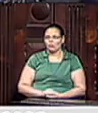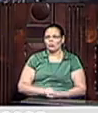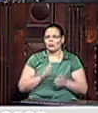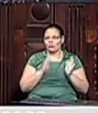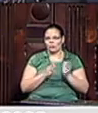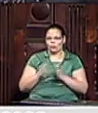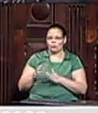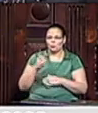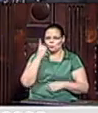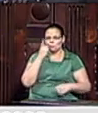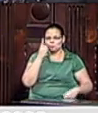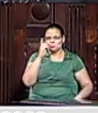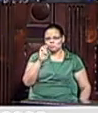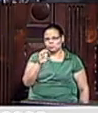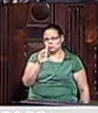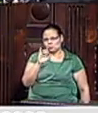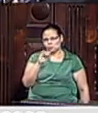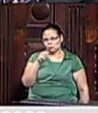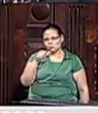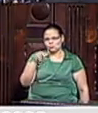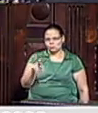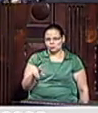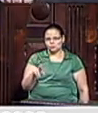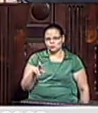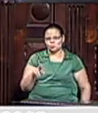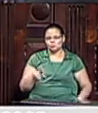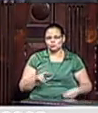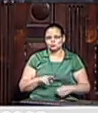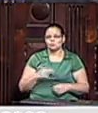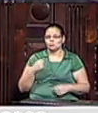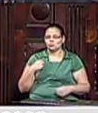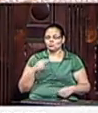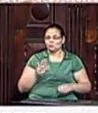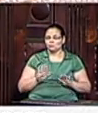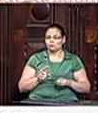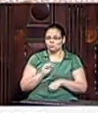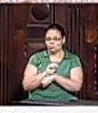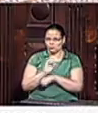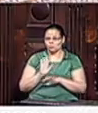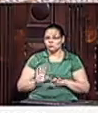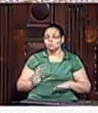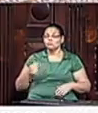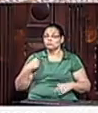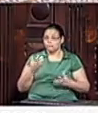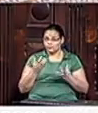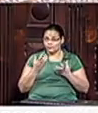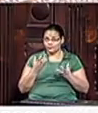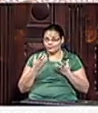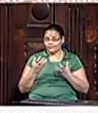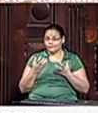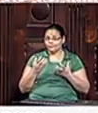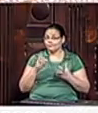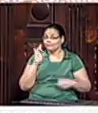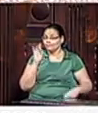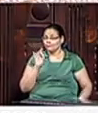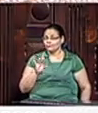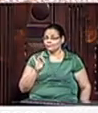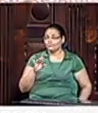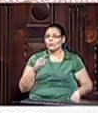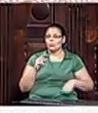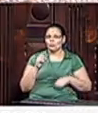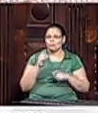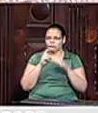de ordem, deputado Eliomar fez uma questão de ordem. Não estou querendo que... Peraí, eu não estou querendo... Eu estou querendo que seja apenas